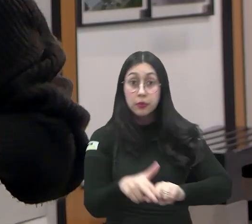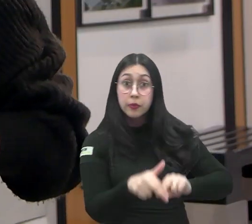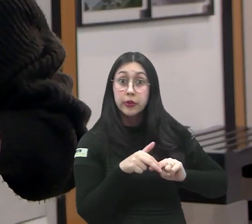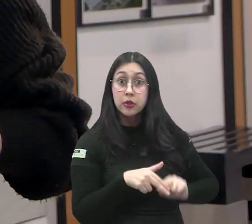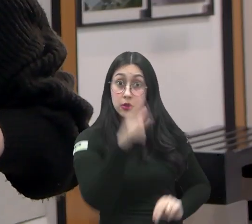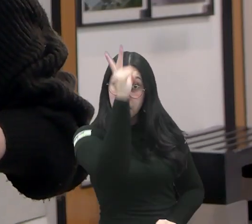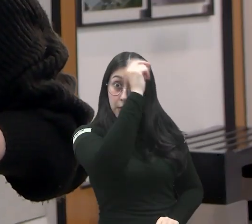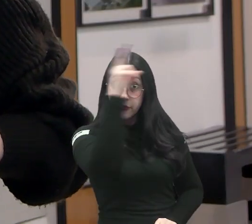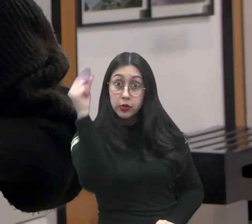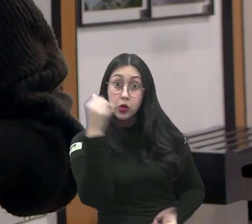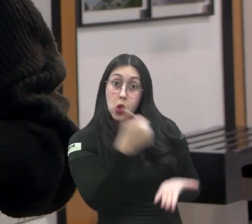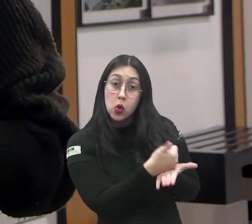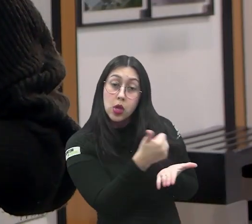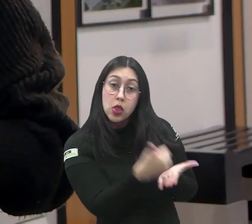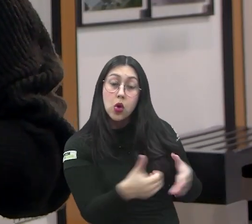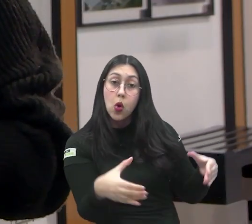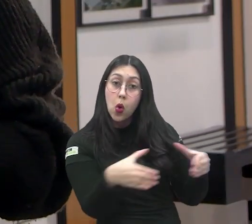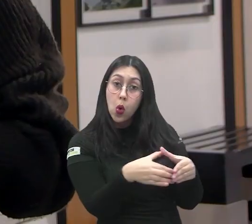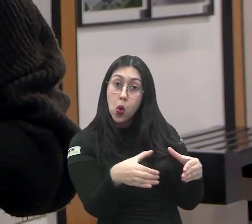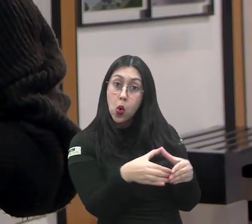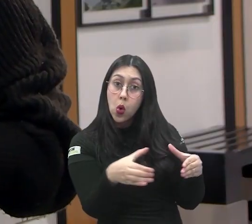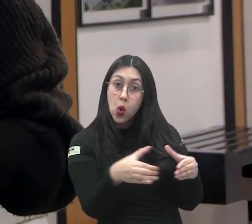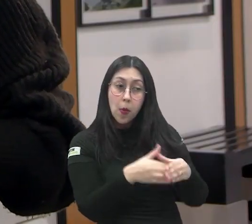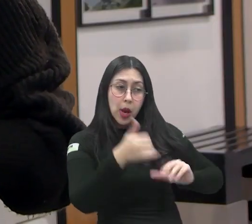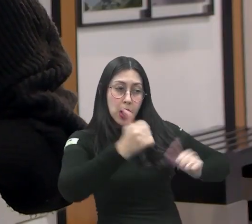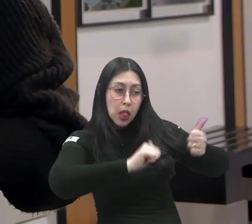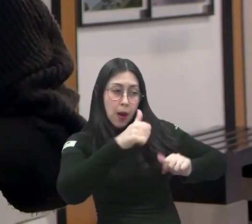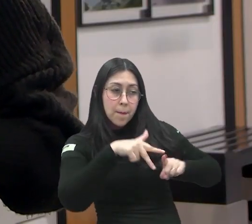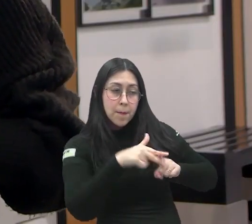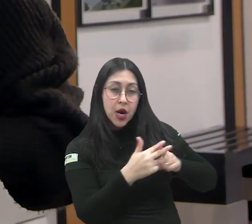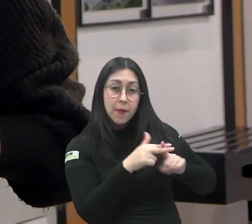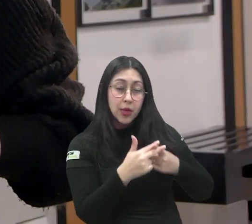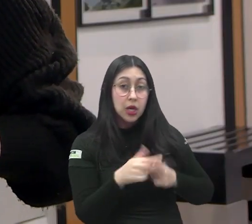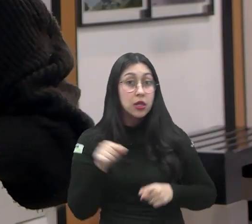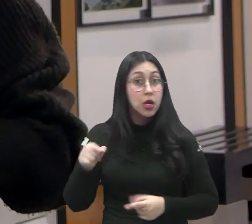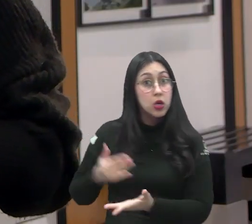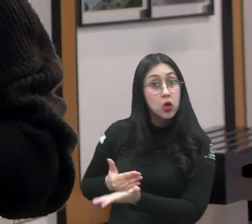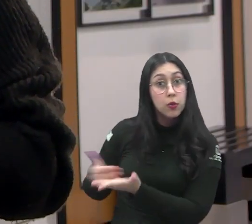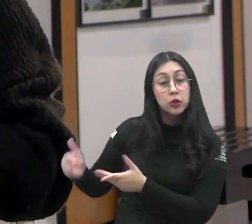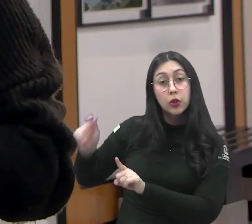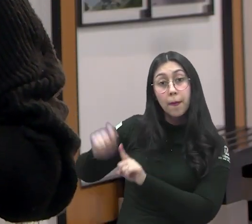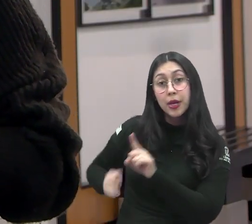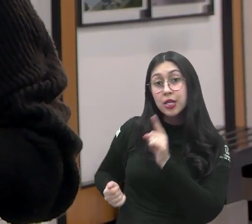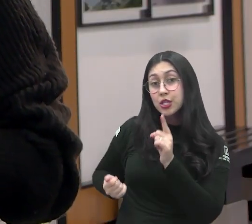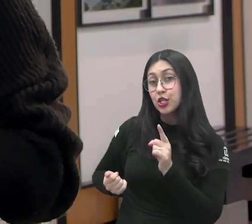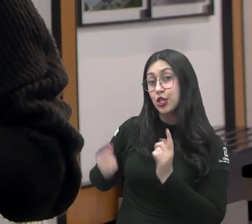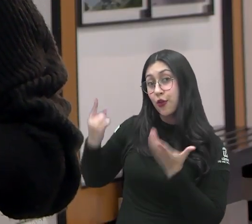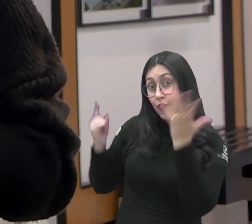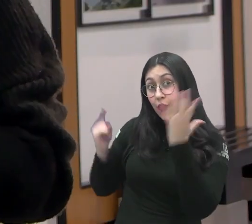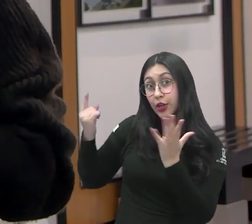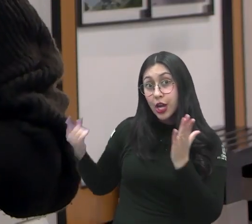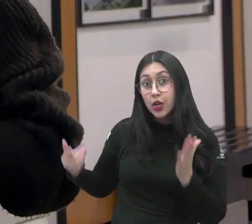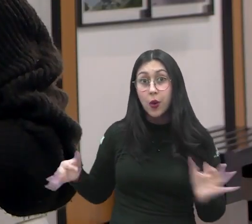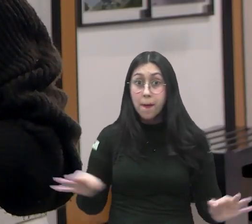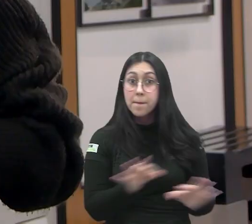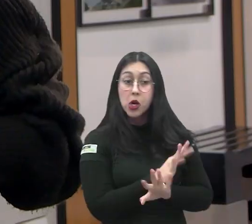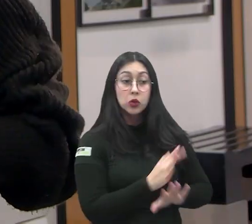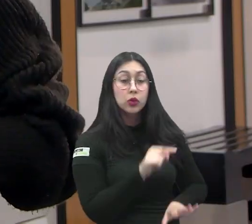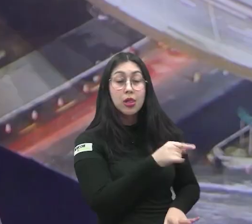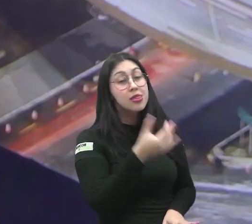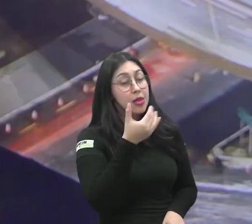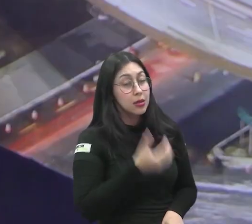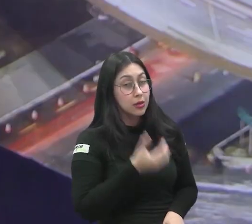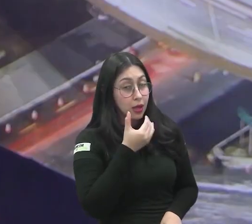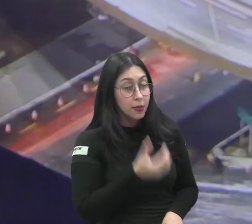trabalho, a Prefeitura contratou uma consultoria técnica especializada. A revisão começou no último mês de fevereiro e vai até o final do